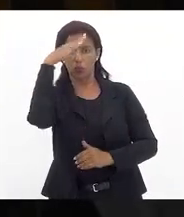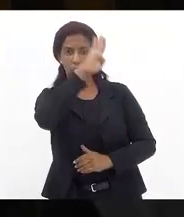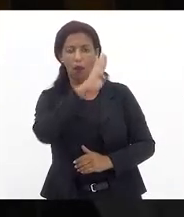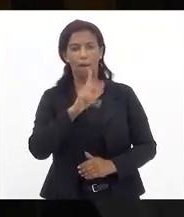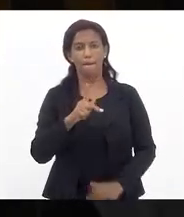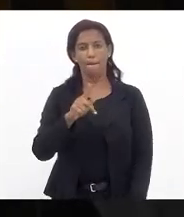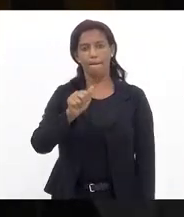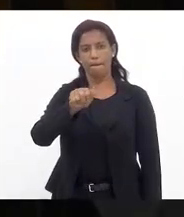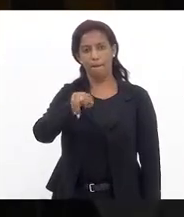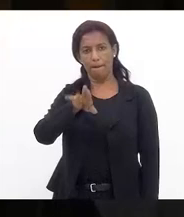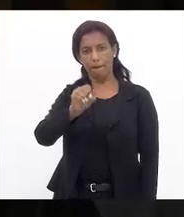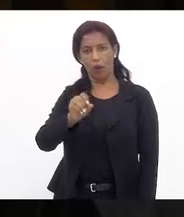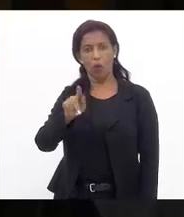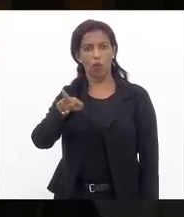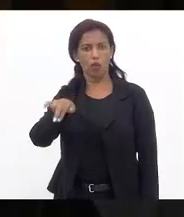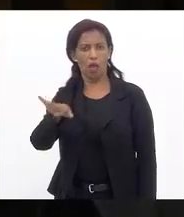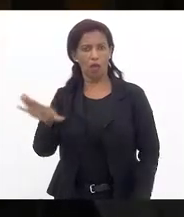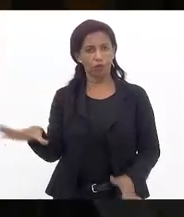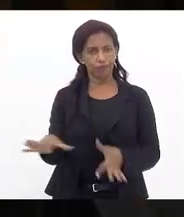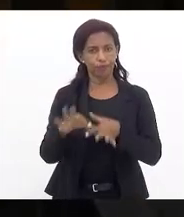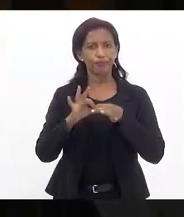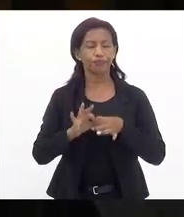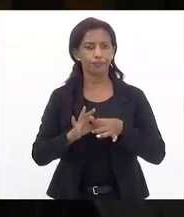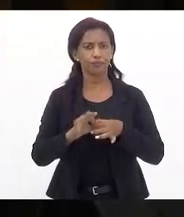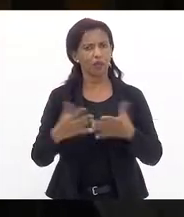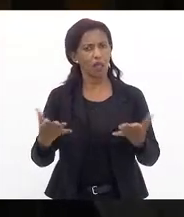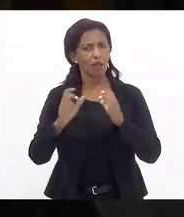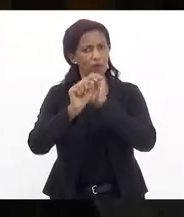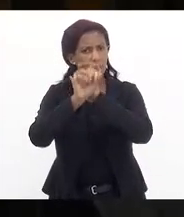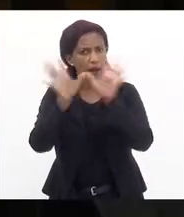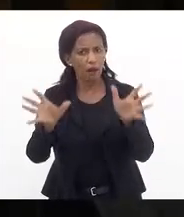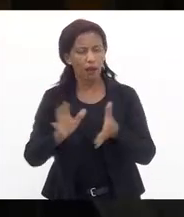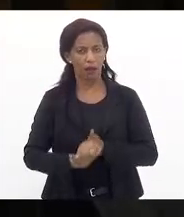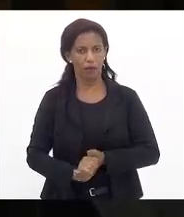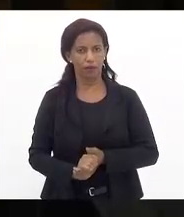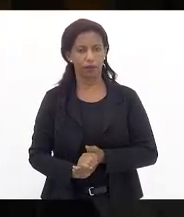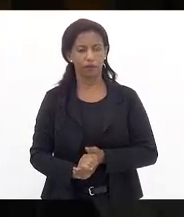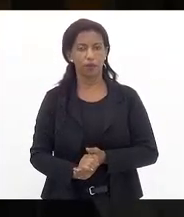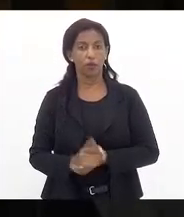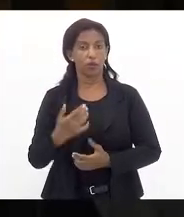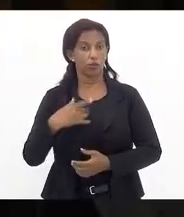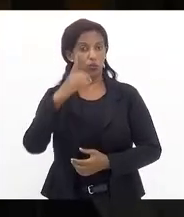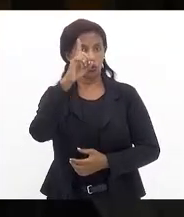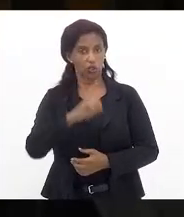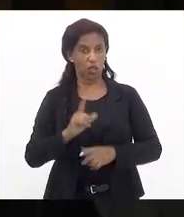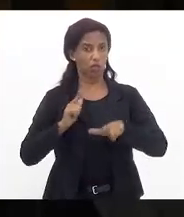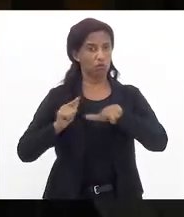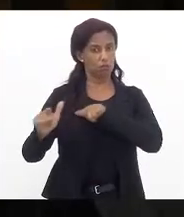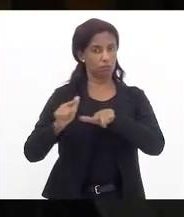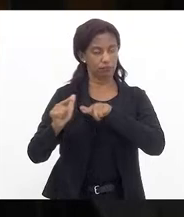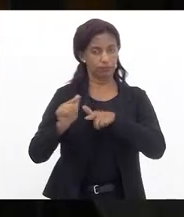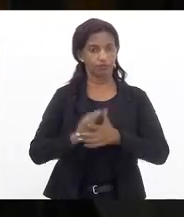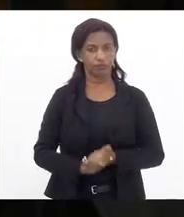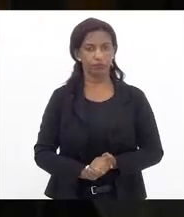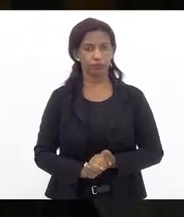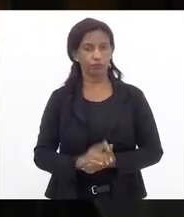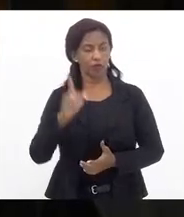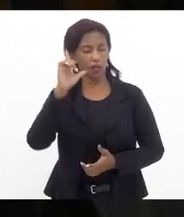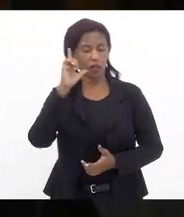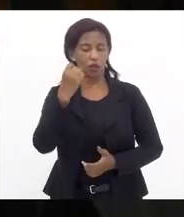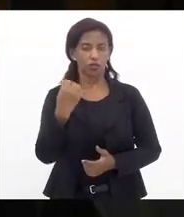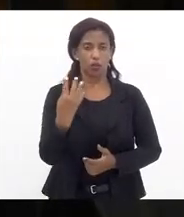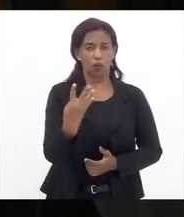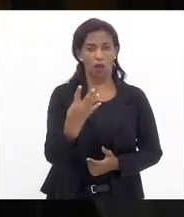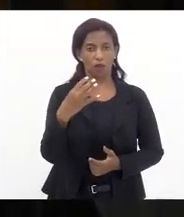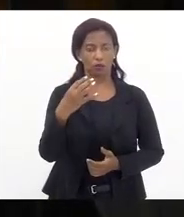de Paulo Guedes, seus aliados políticos. Então é bom que isso fique claro. Na questão dos direitos dos servidores, na lógica do